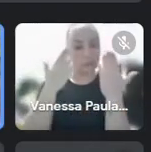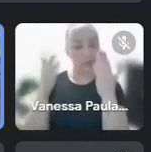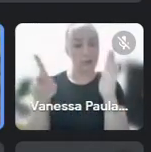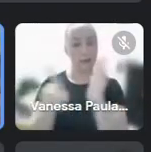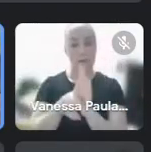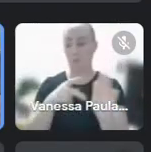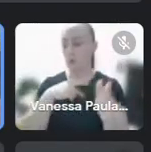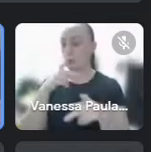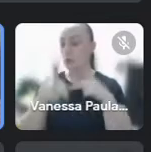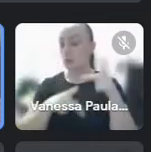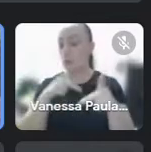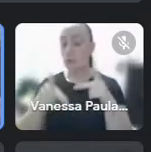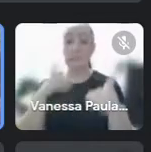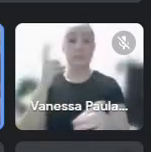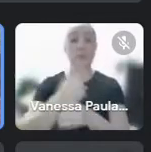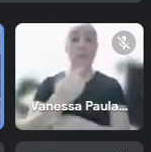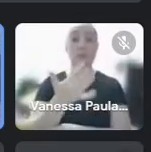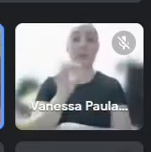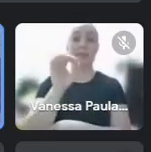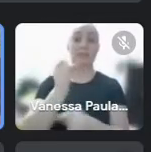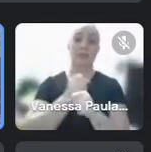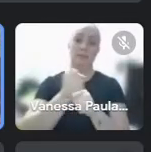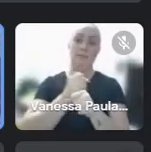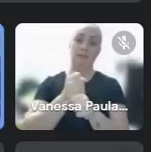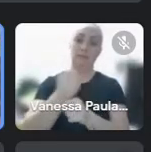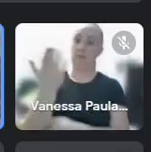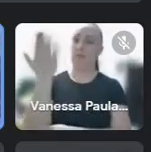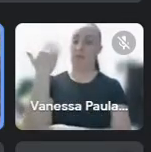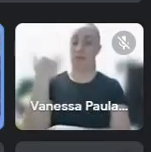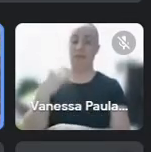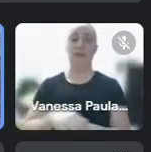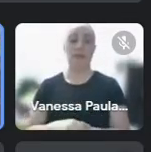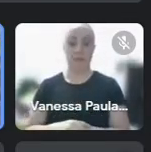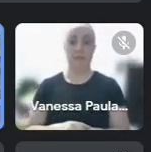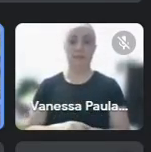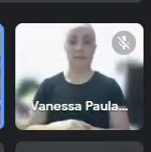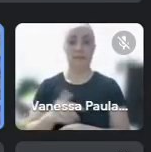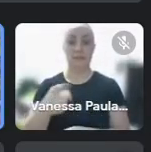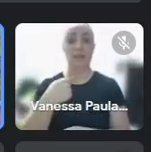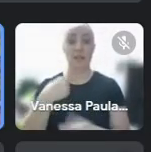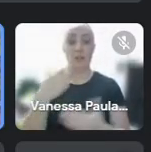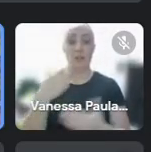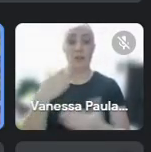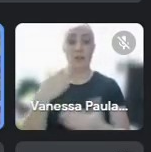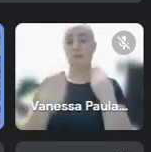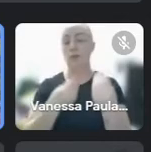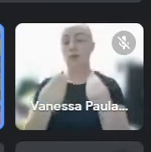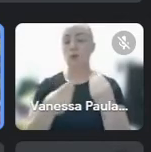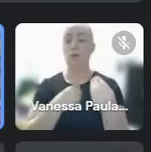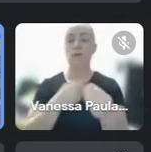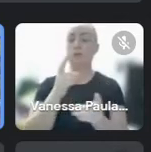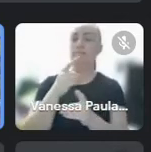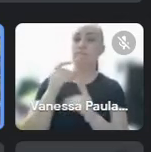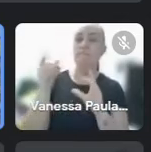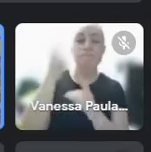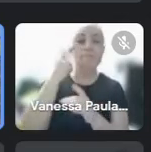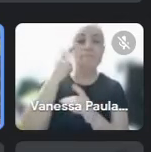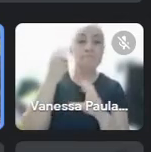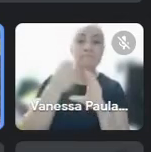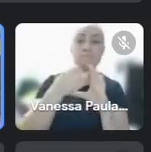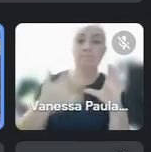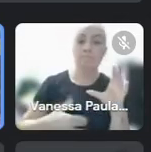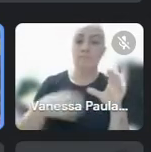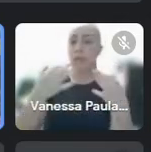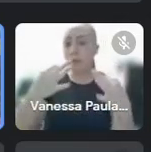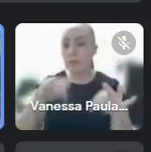que eu encontrei há 10 anos atrás, 14, 15 anos atrás. Eu vou caracterizar o que é biodiversidade